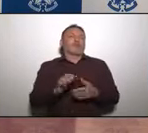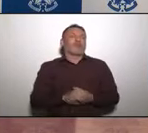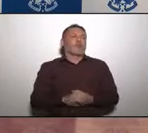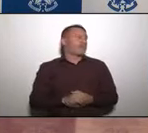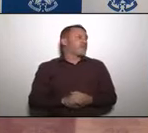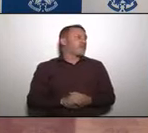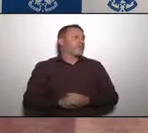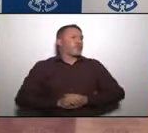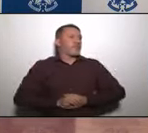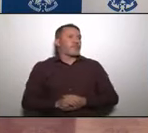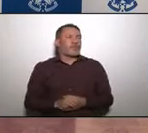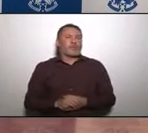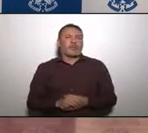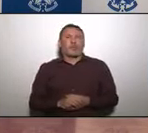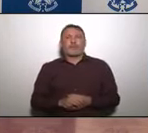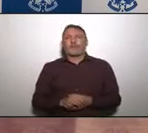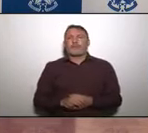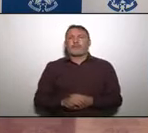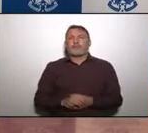Zandonade. Fernanda.